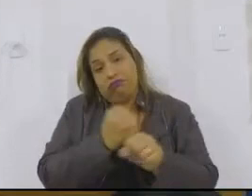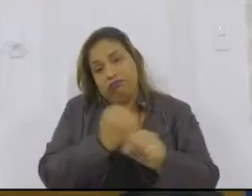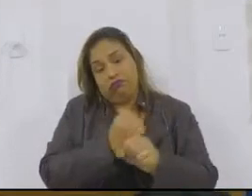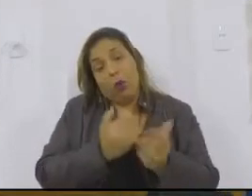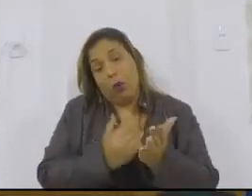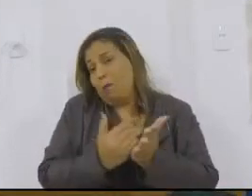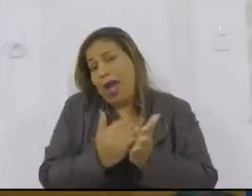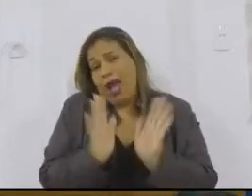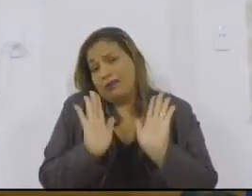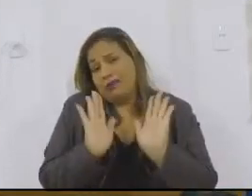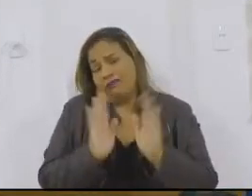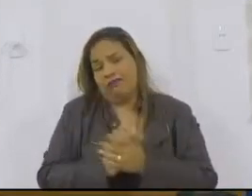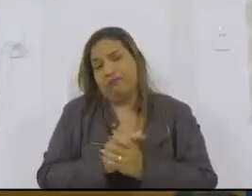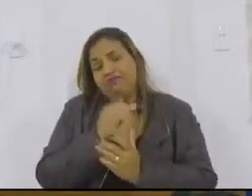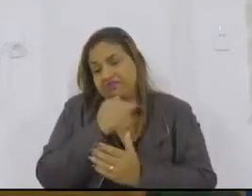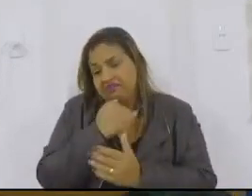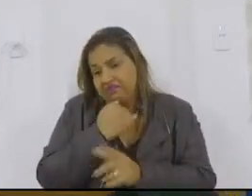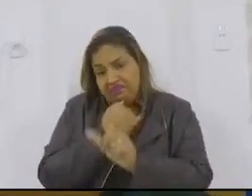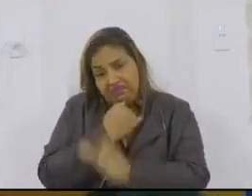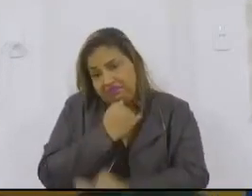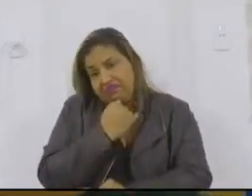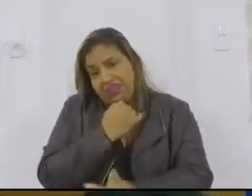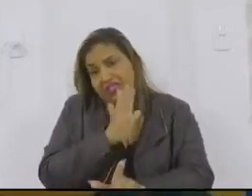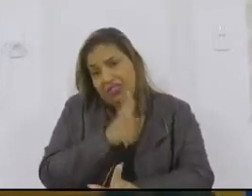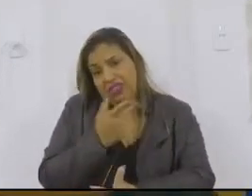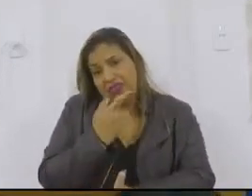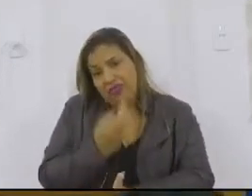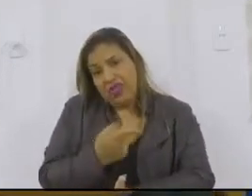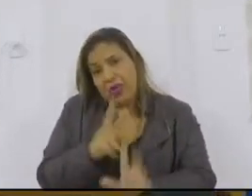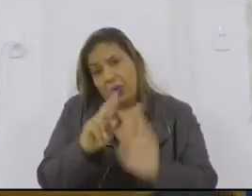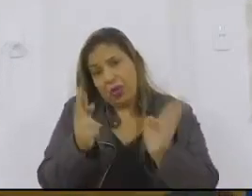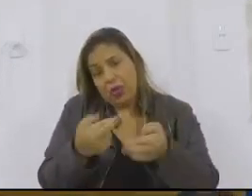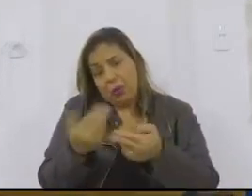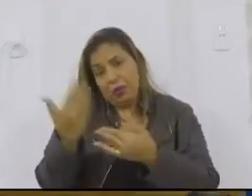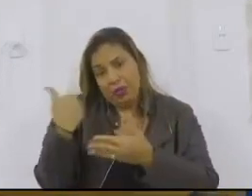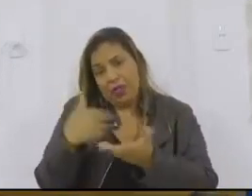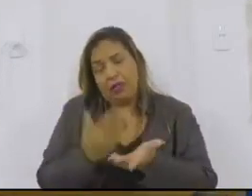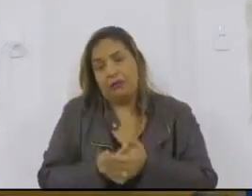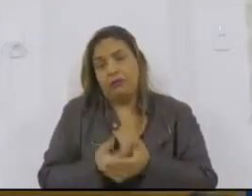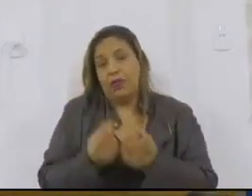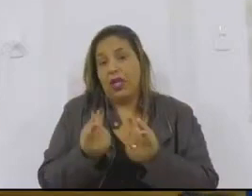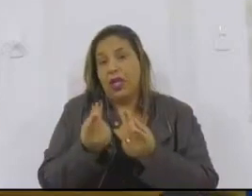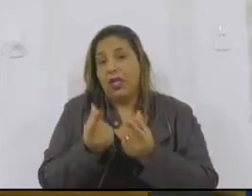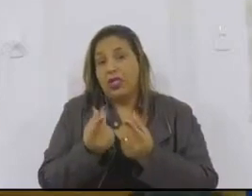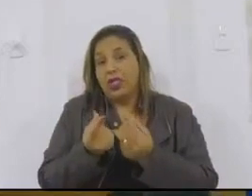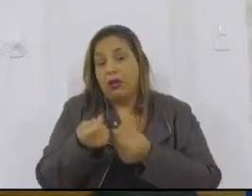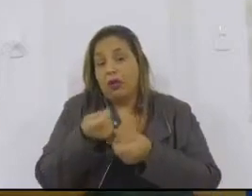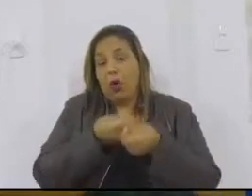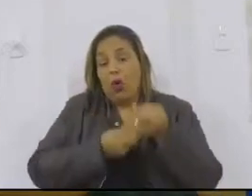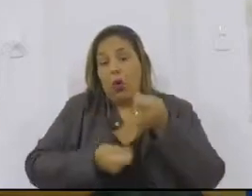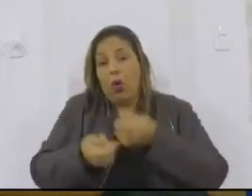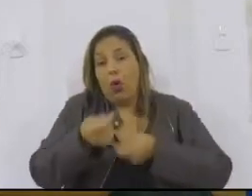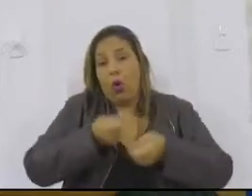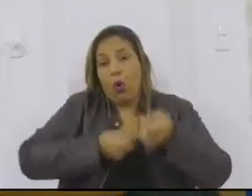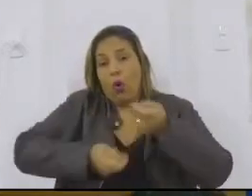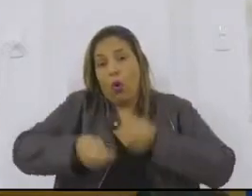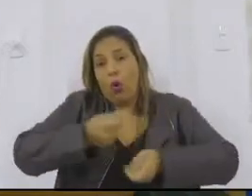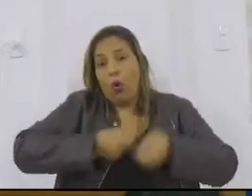pena, fico triste, como já disse na sessão passada, é dinheiro público jogado fora. Então,